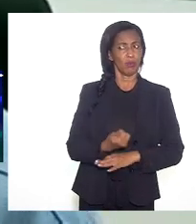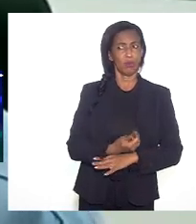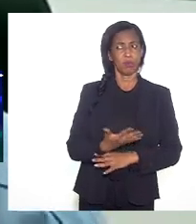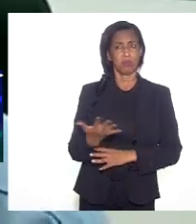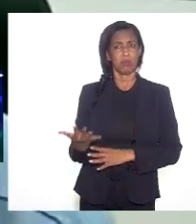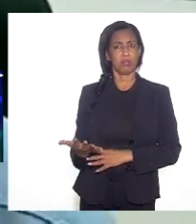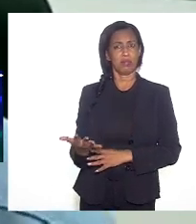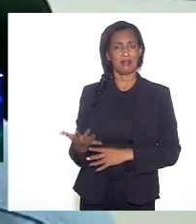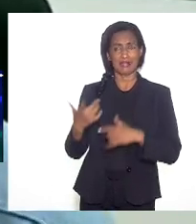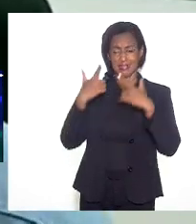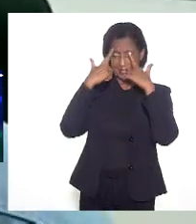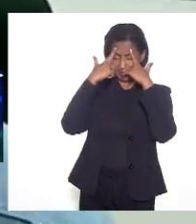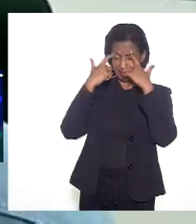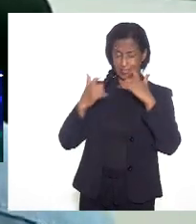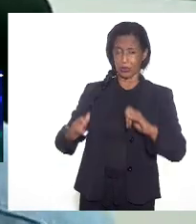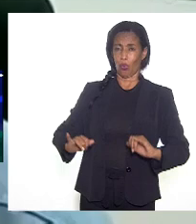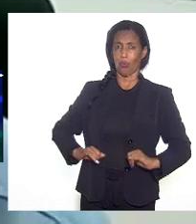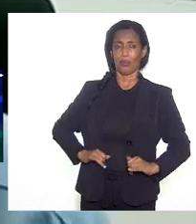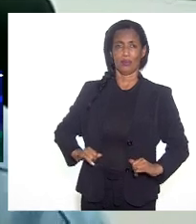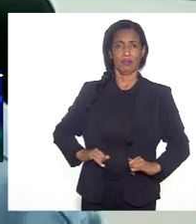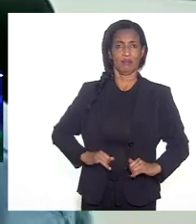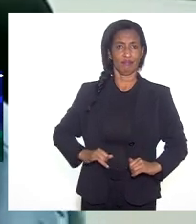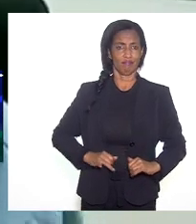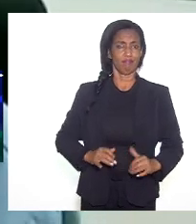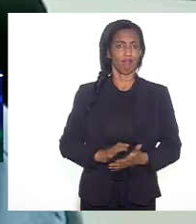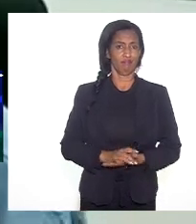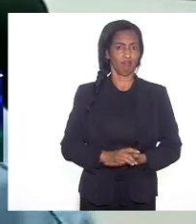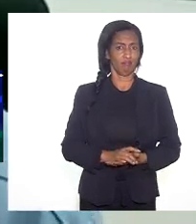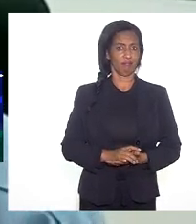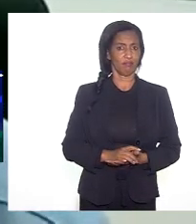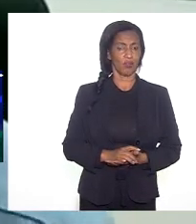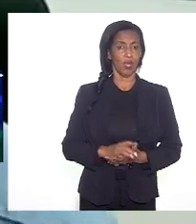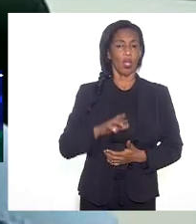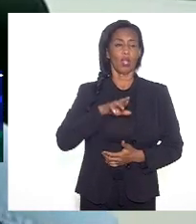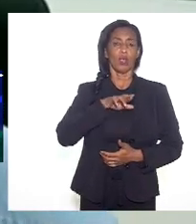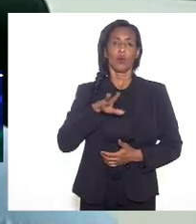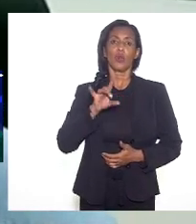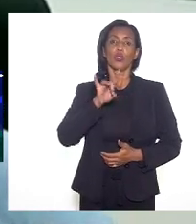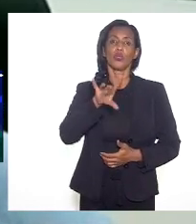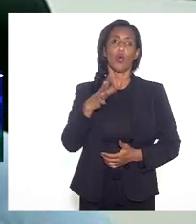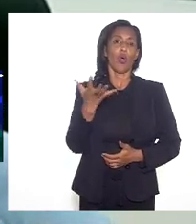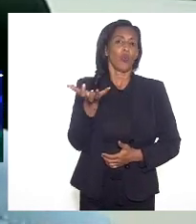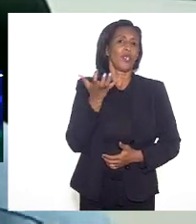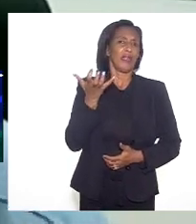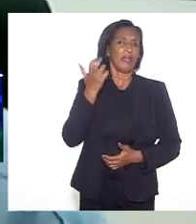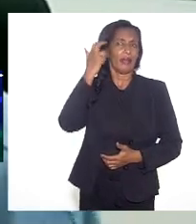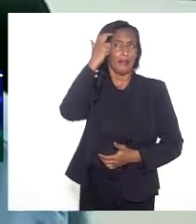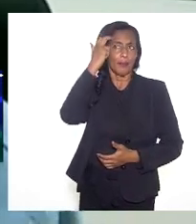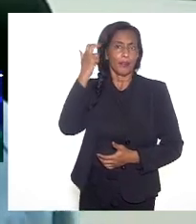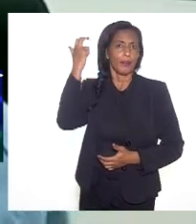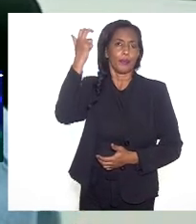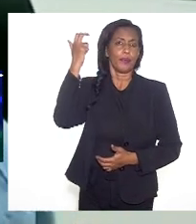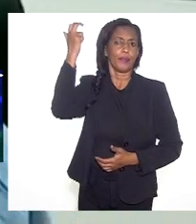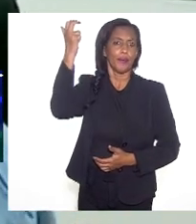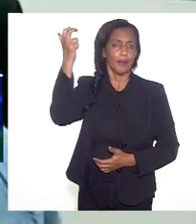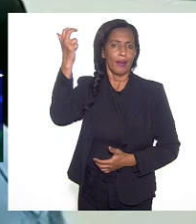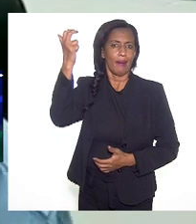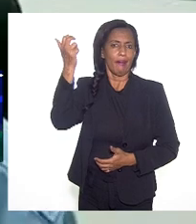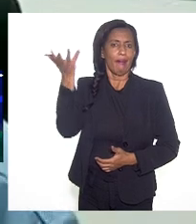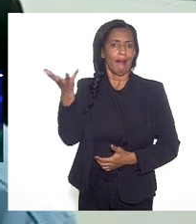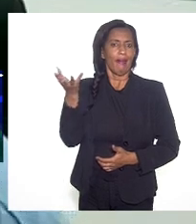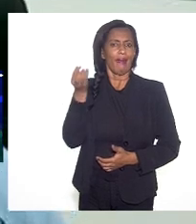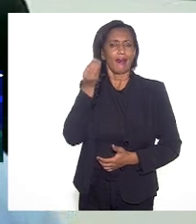são barbarizadas. Não é só um querer intelectual, é a própria